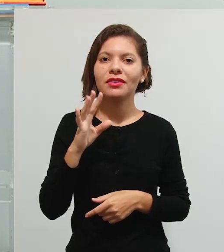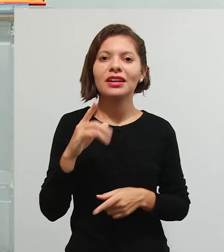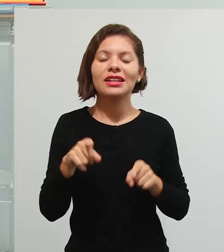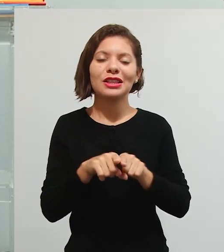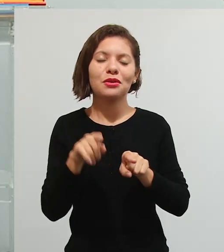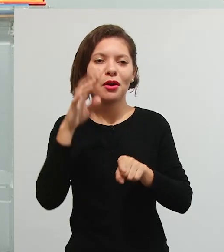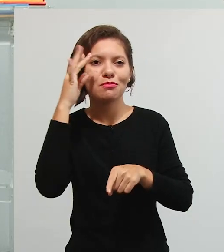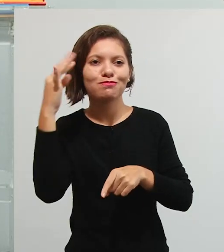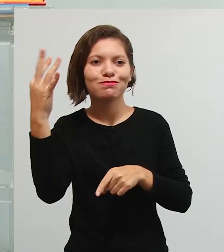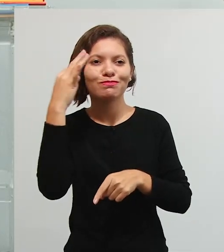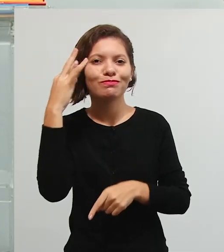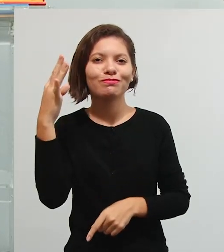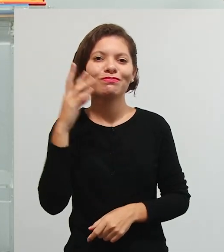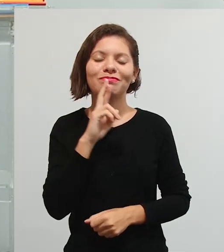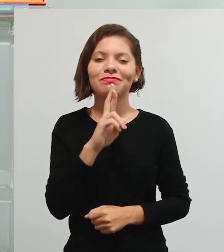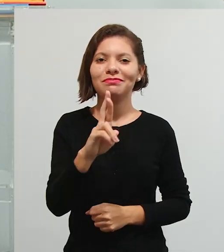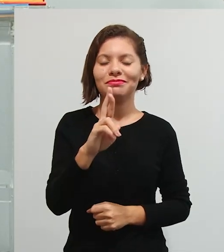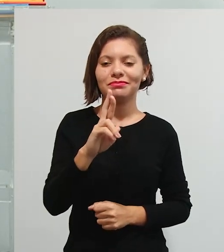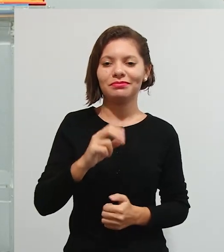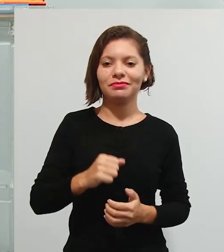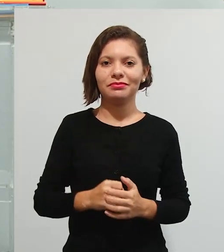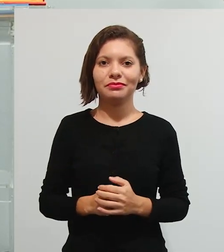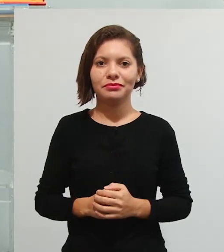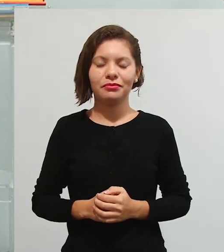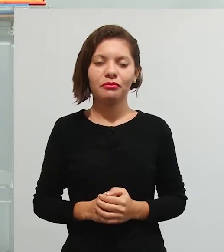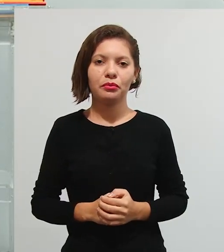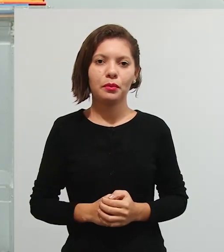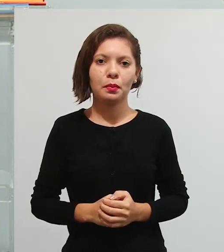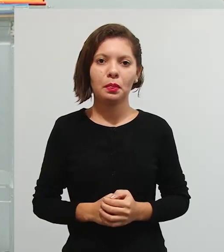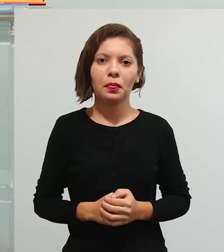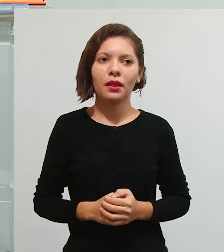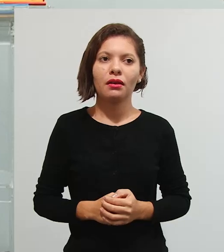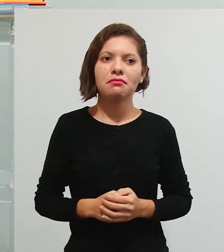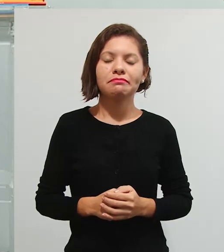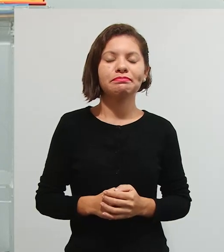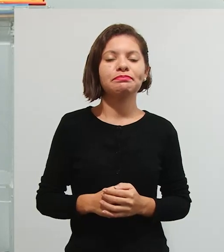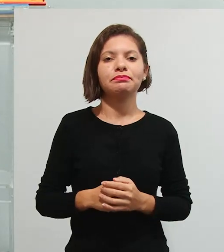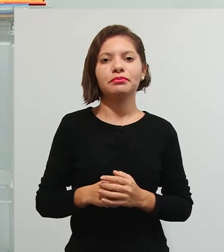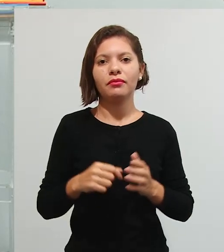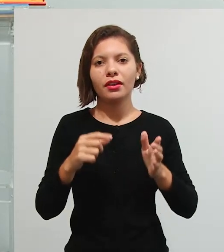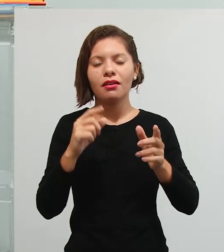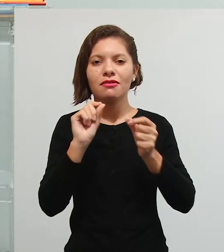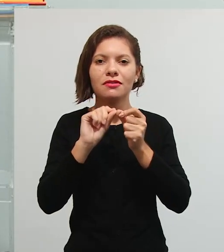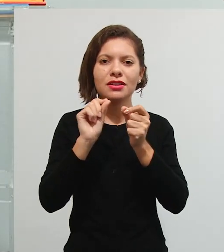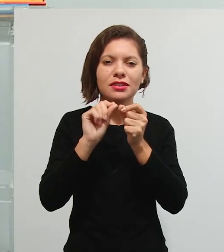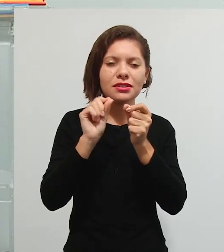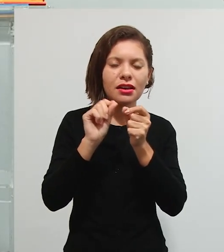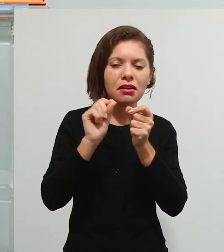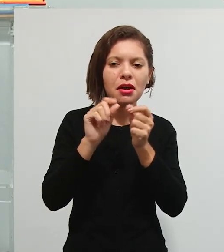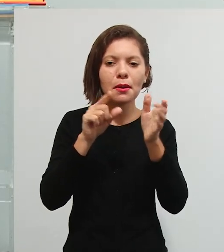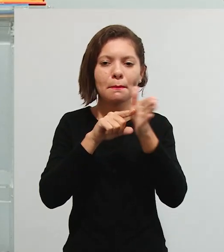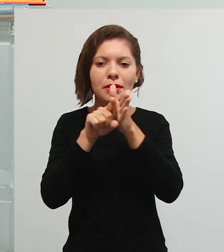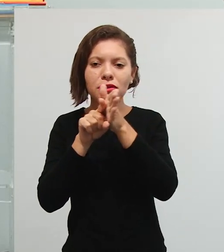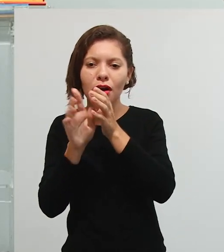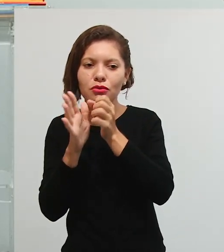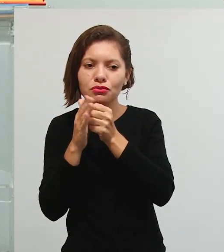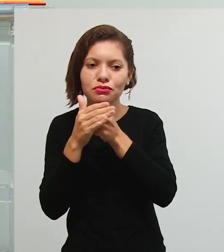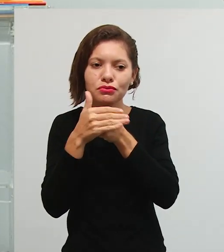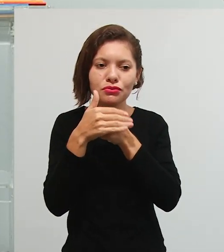mesmo que você faça o serviço, por exemplo, o curso para responsáveis de crianças neurodivergentes, um